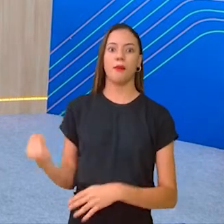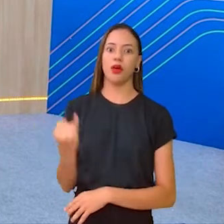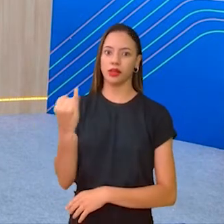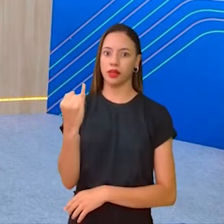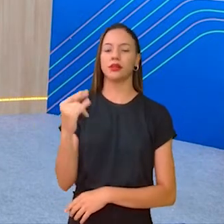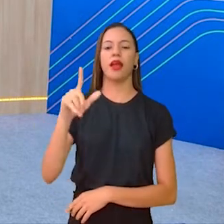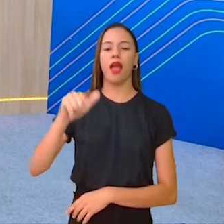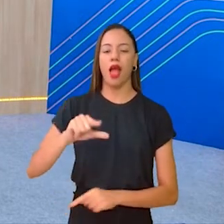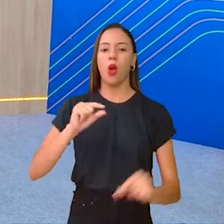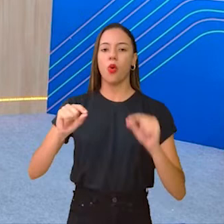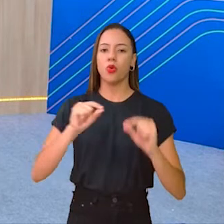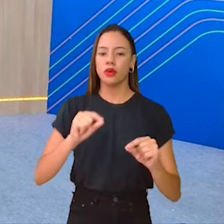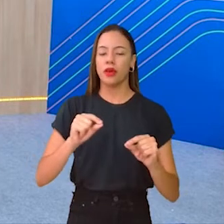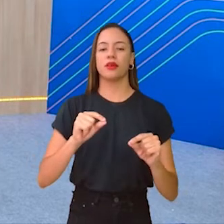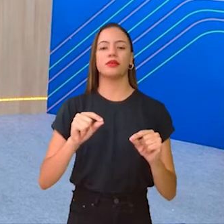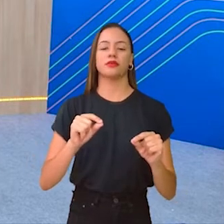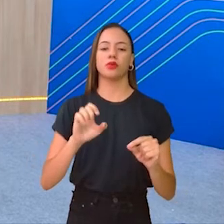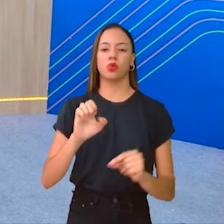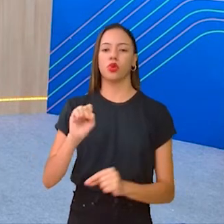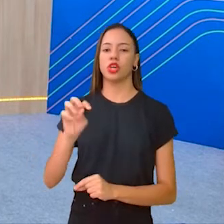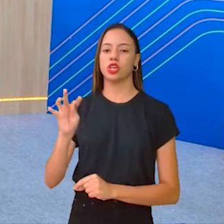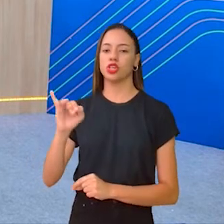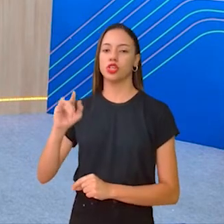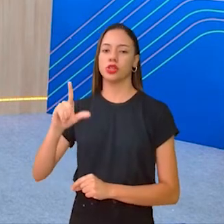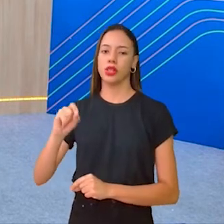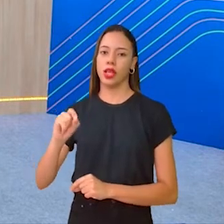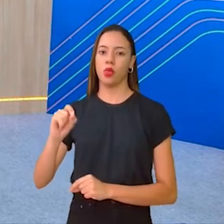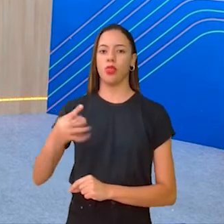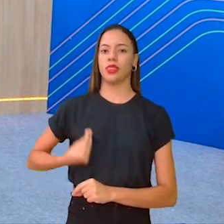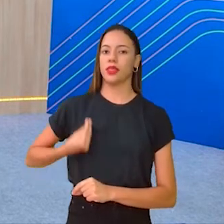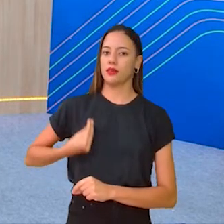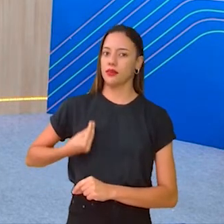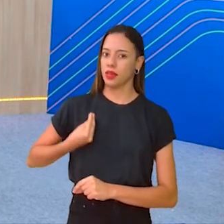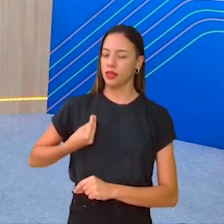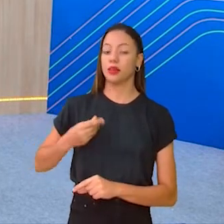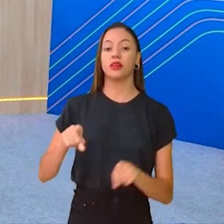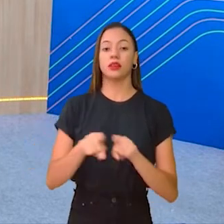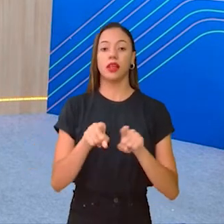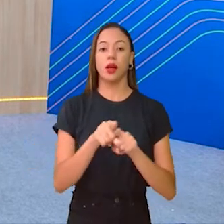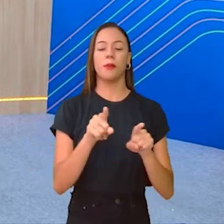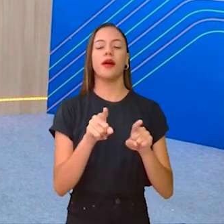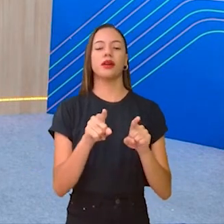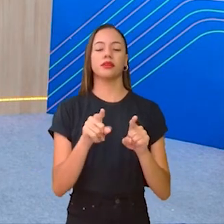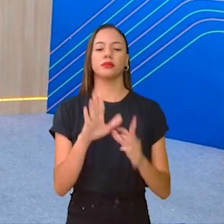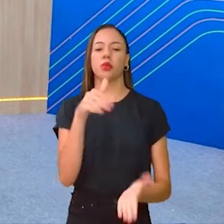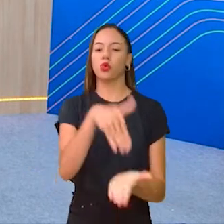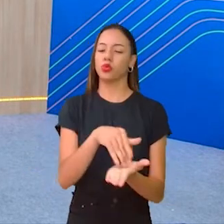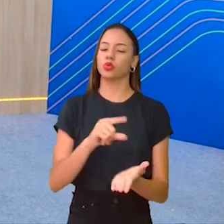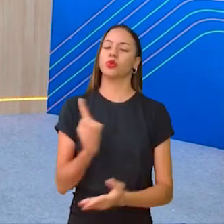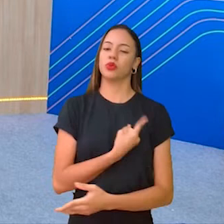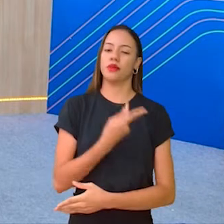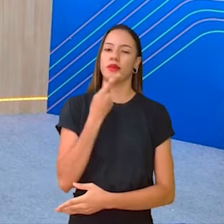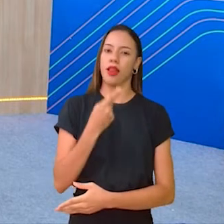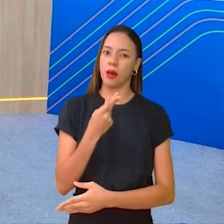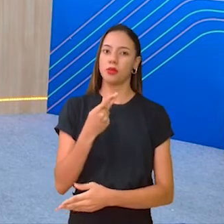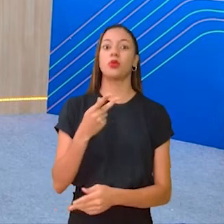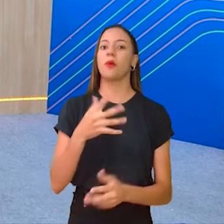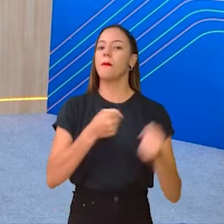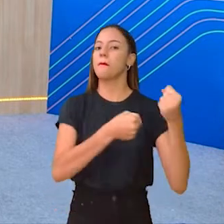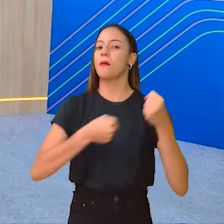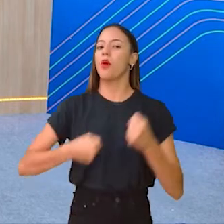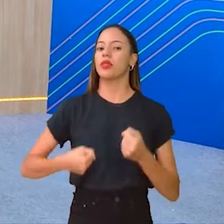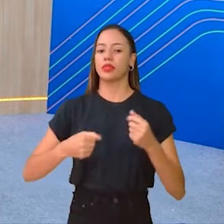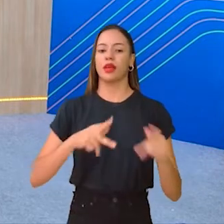só de lei, viu, gente? Também um estilo de vida. E aí a gente, por último, terminou falando desse poder que nossa população tem, que é